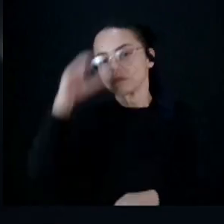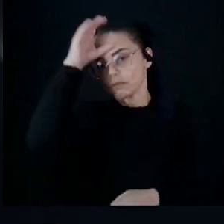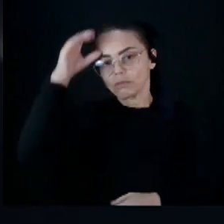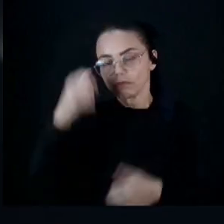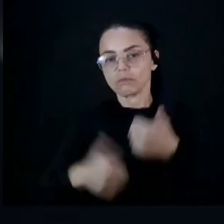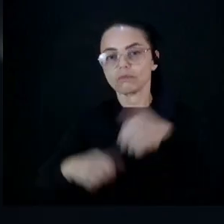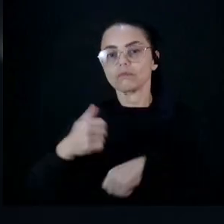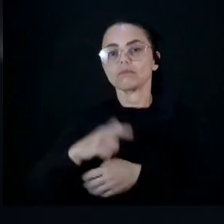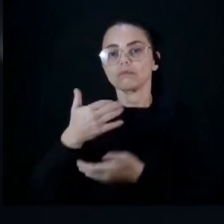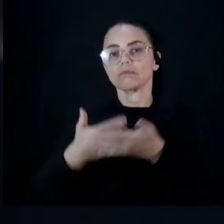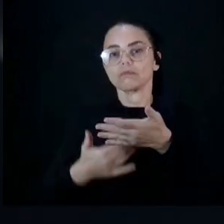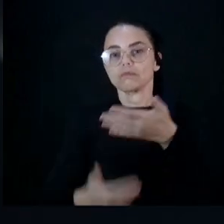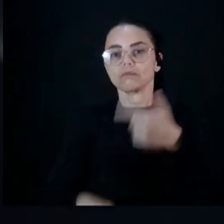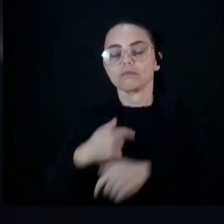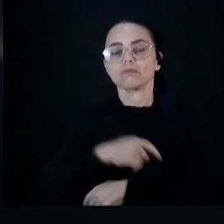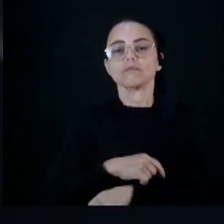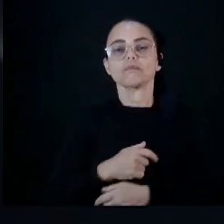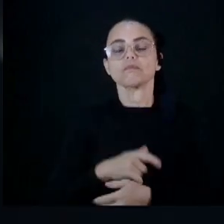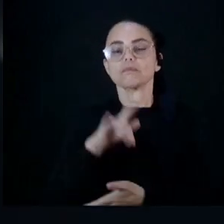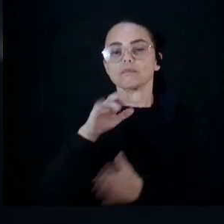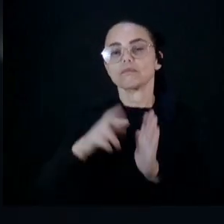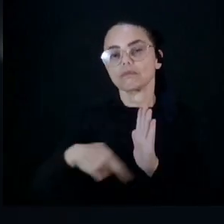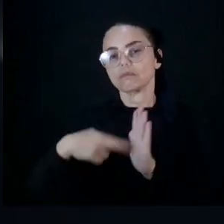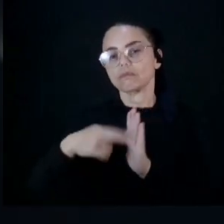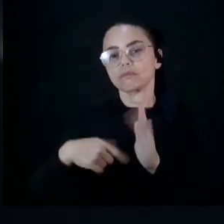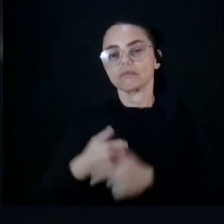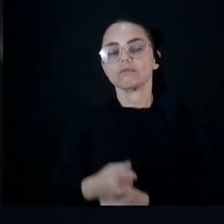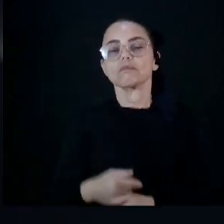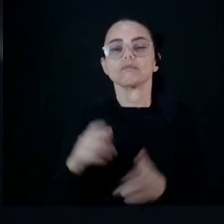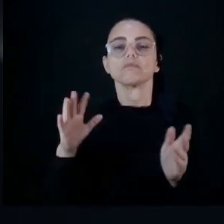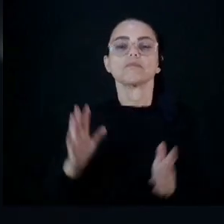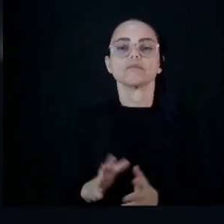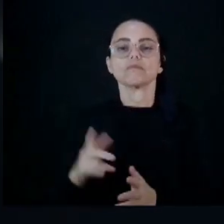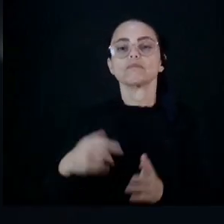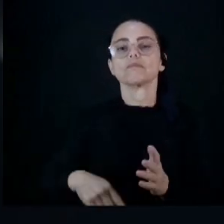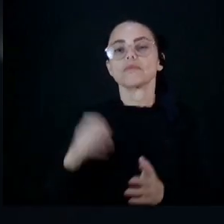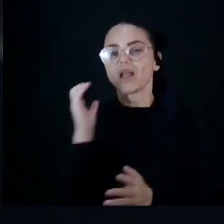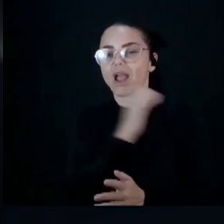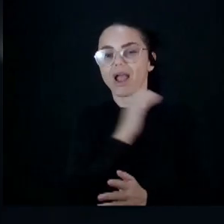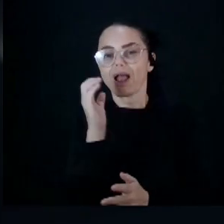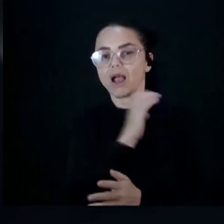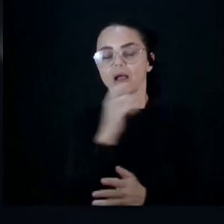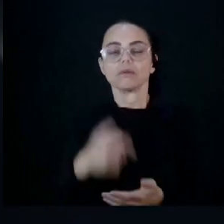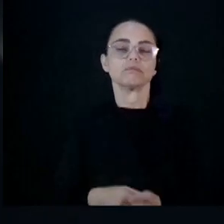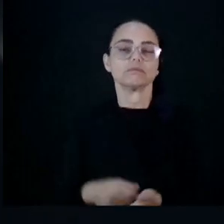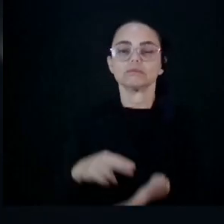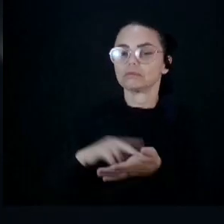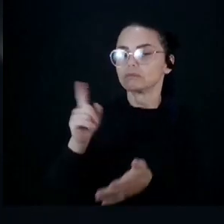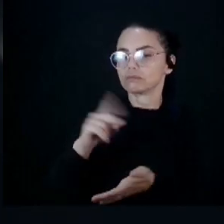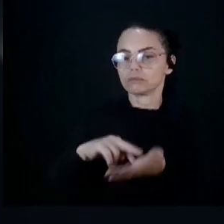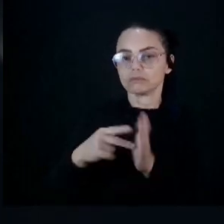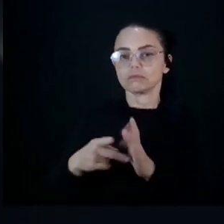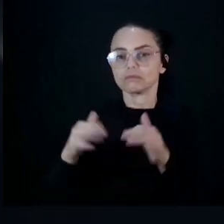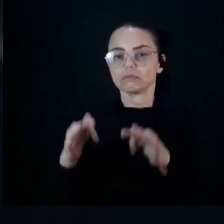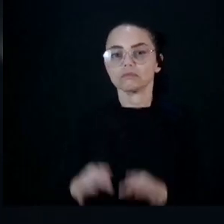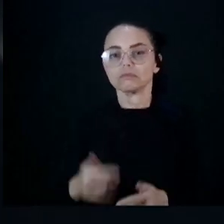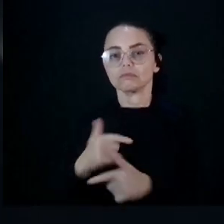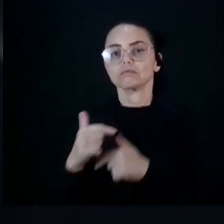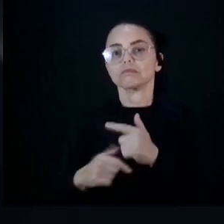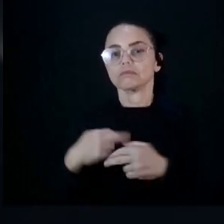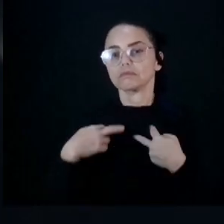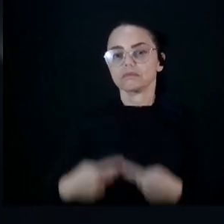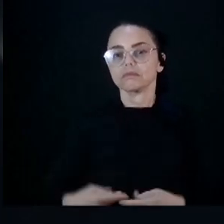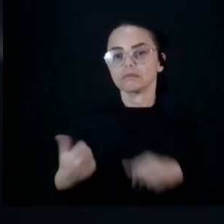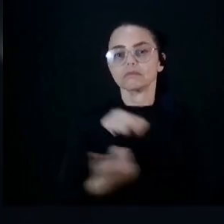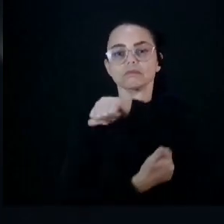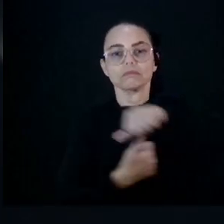e produção de relatórios já estão sendo feitas em segundos. Isso não significa o fim do trabalho humano, mas uma mudança no que